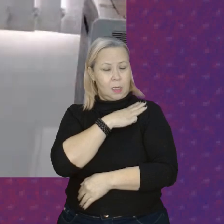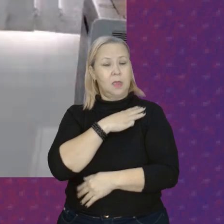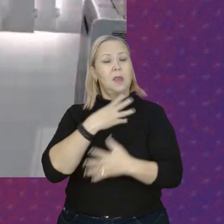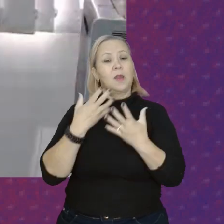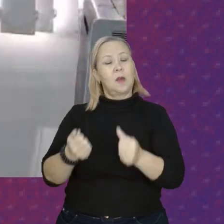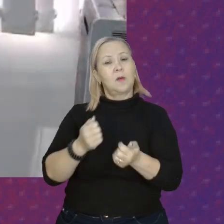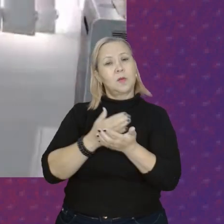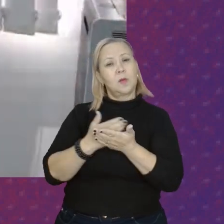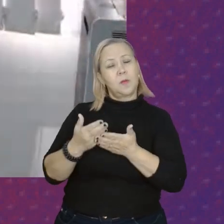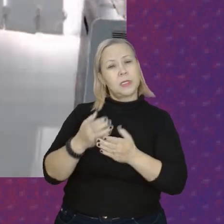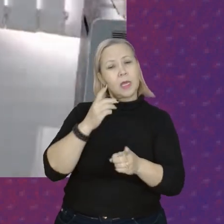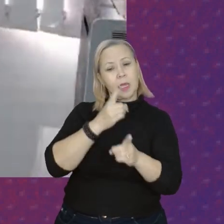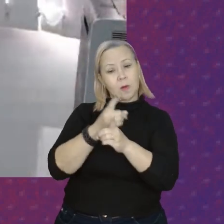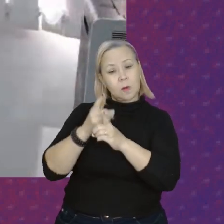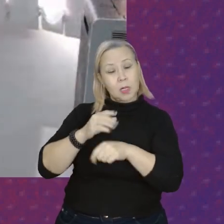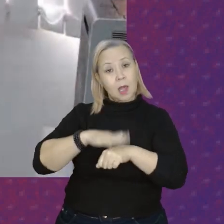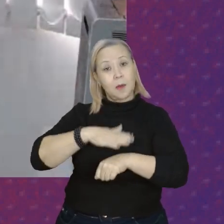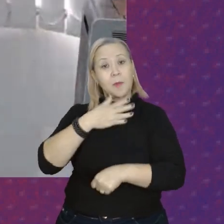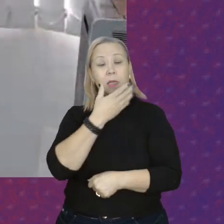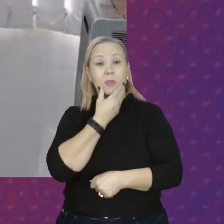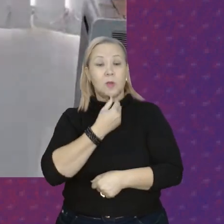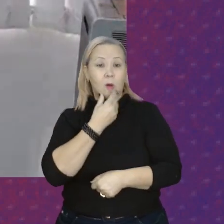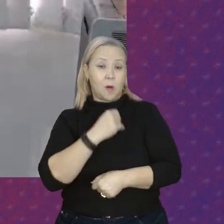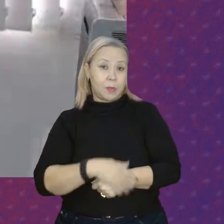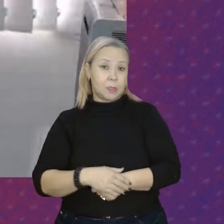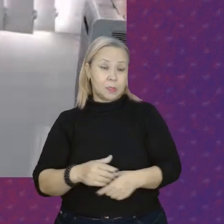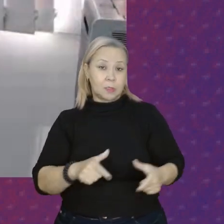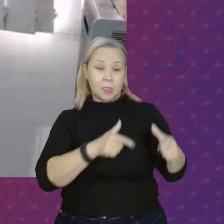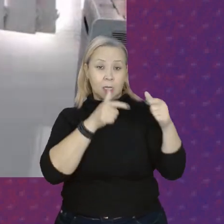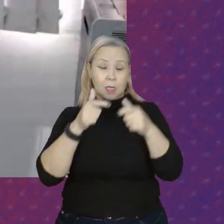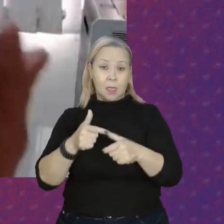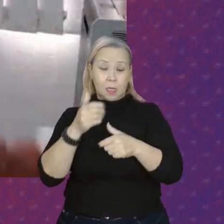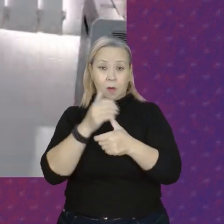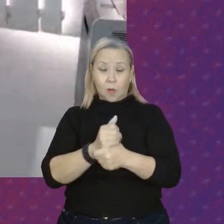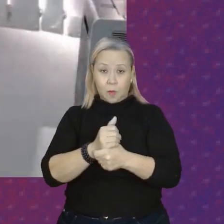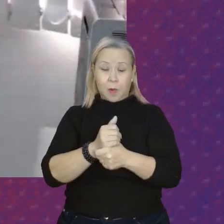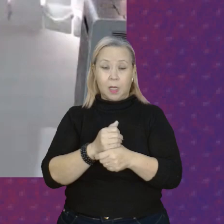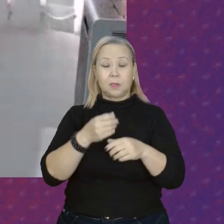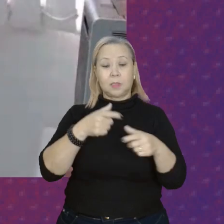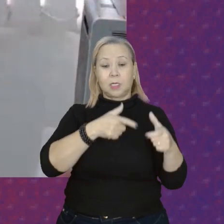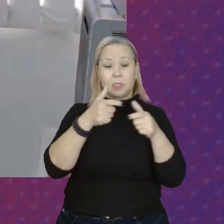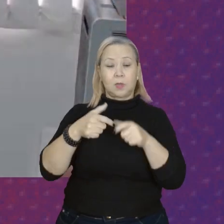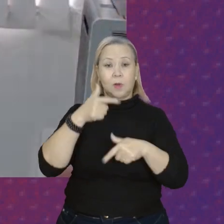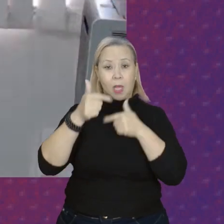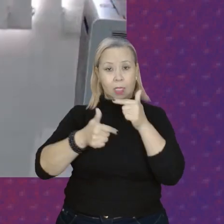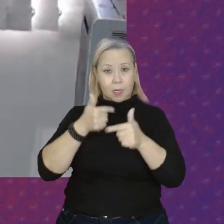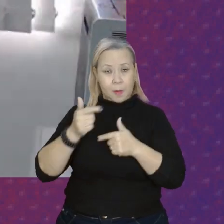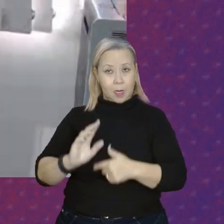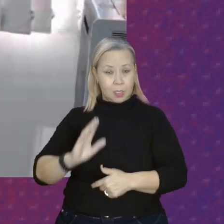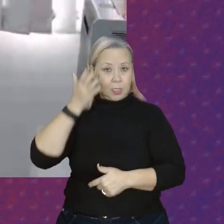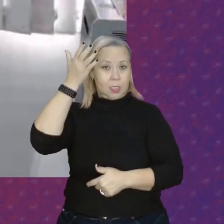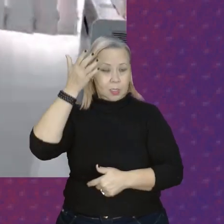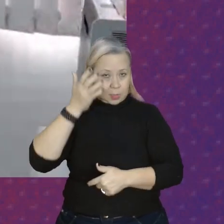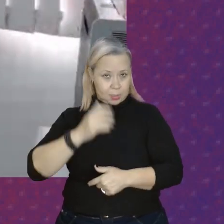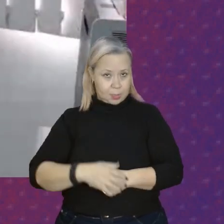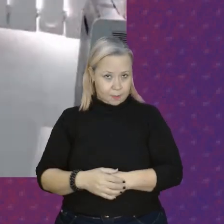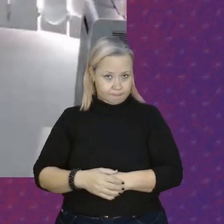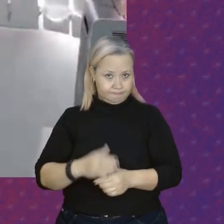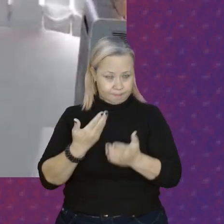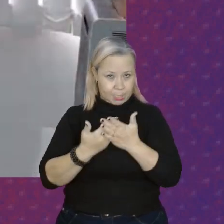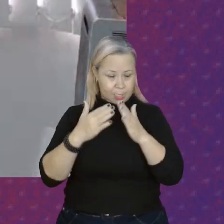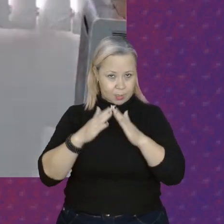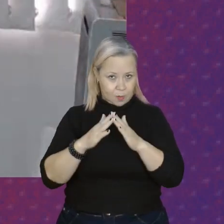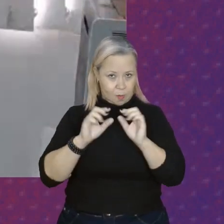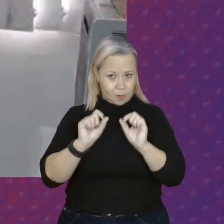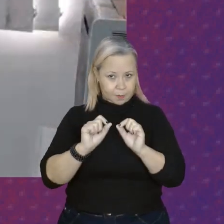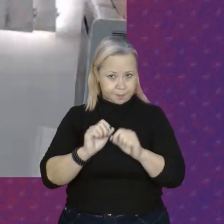começar a encontrar mais homens ocupando os postos de tomada de decisão, ou seja, ocupando